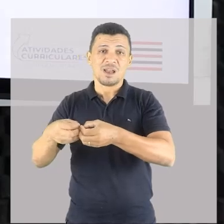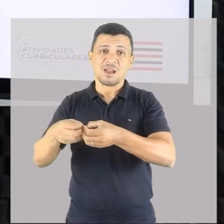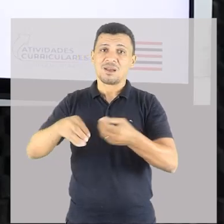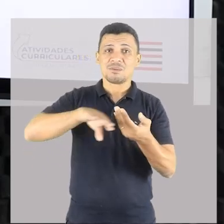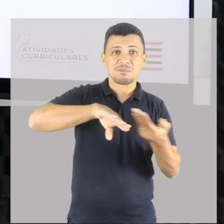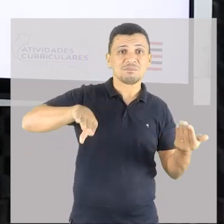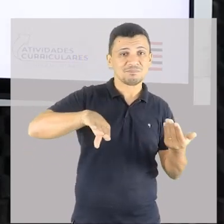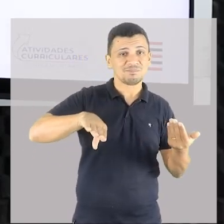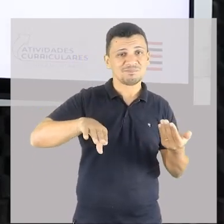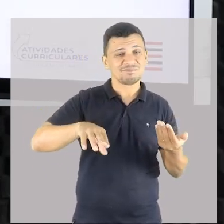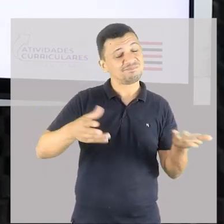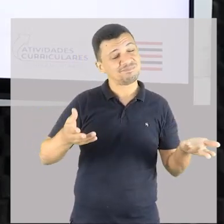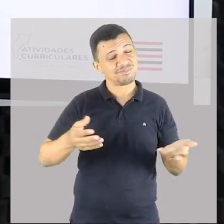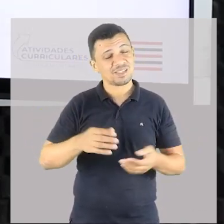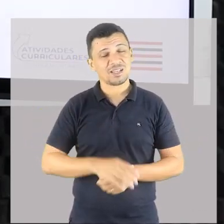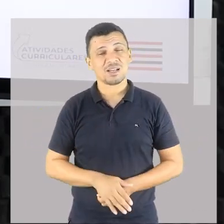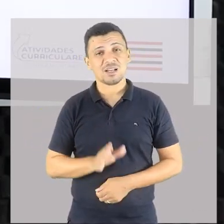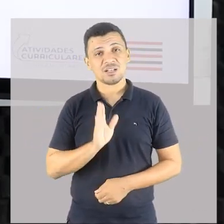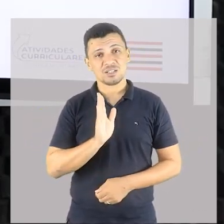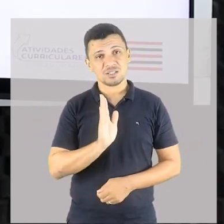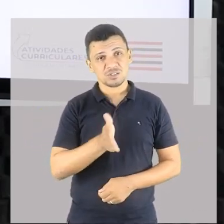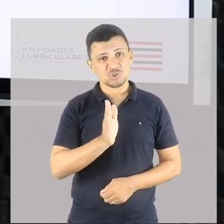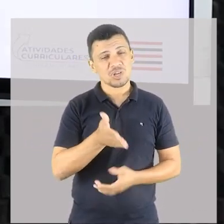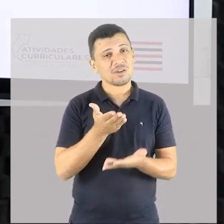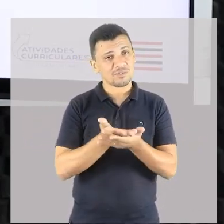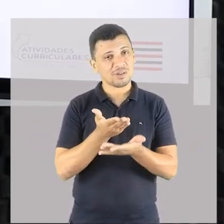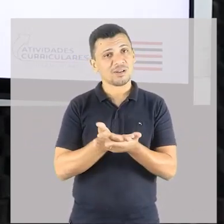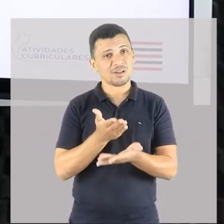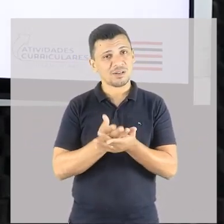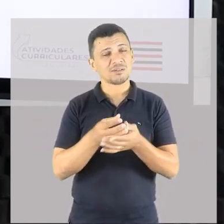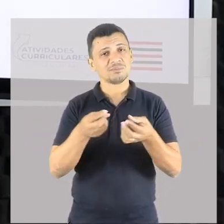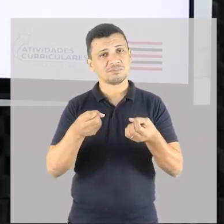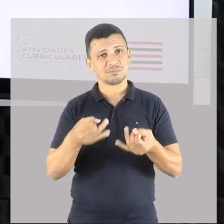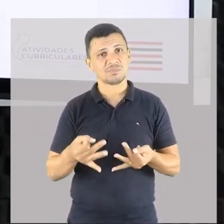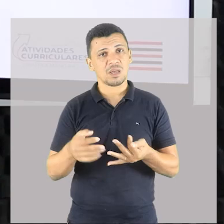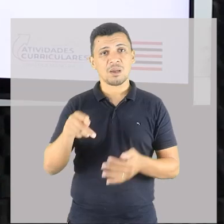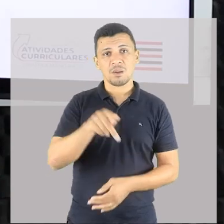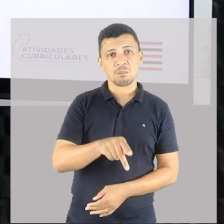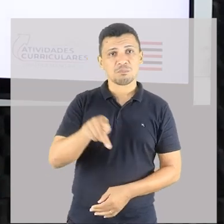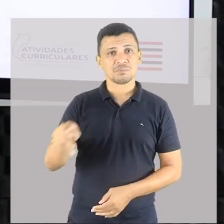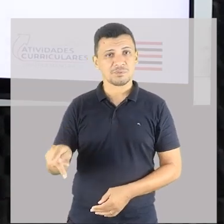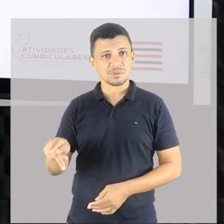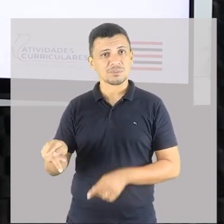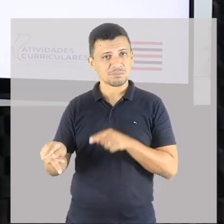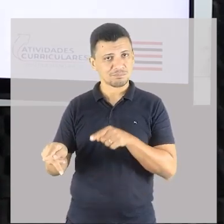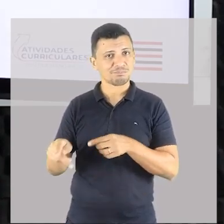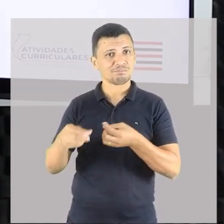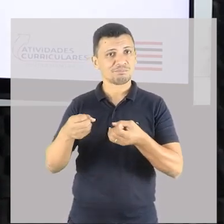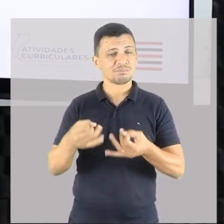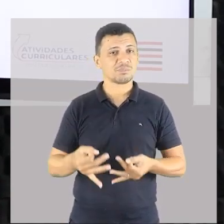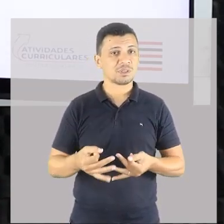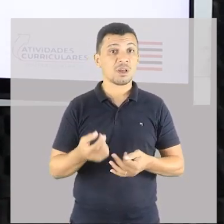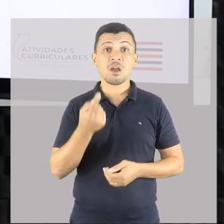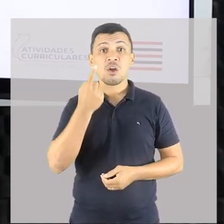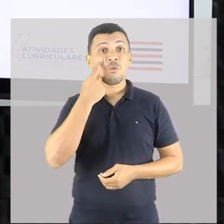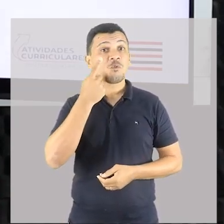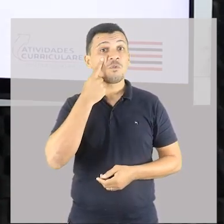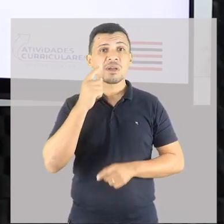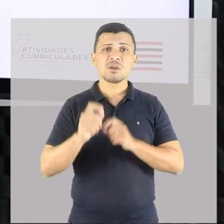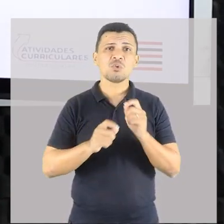tal. Então, já foi dada essa aula para vocês aí, né? O professor vai dar essa aulinha para vocês, agora vamos ver o